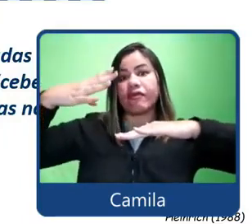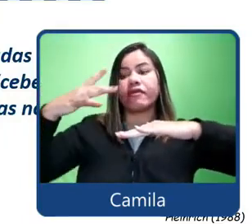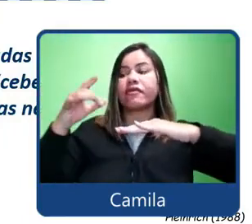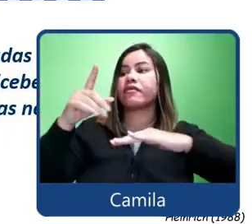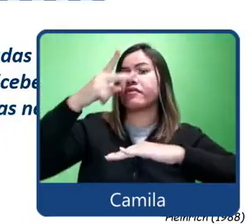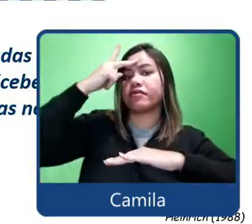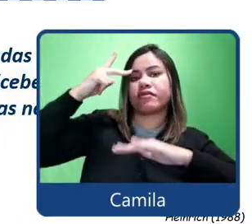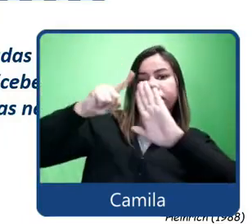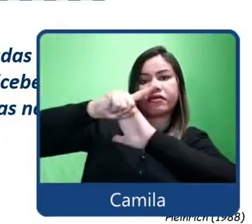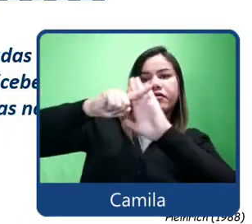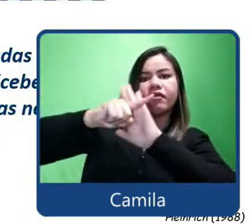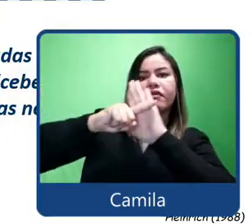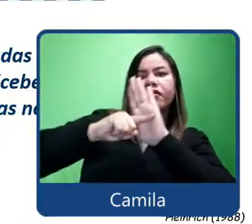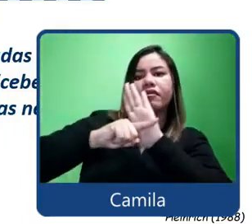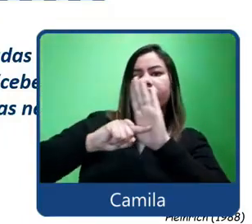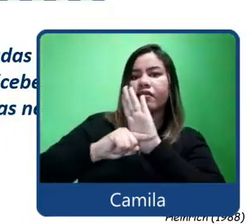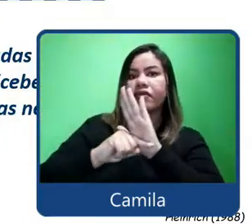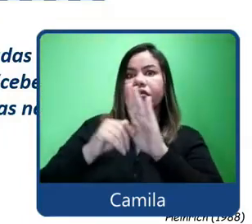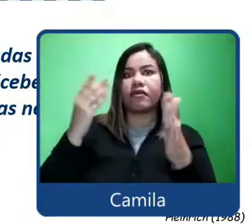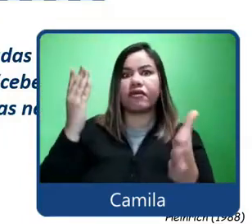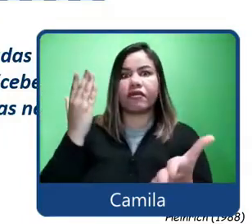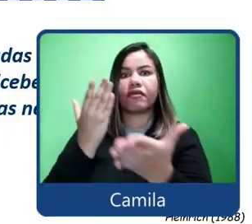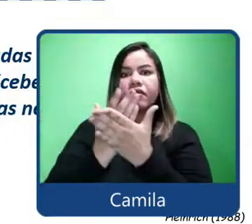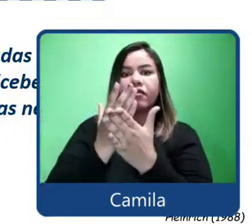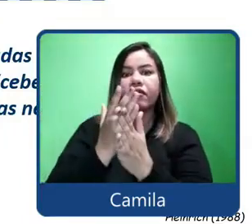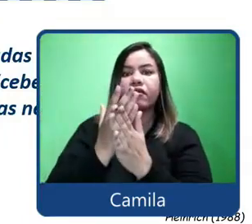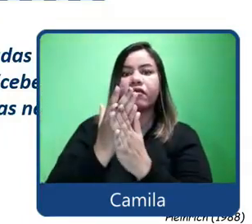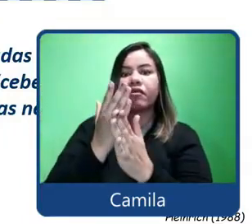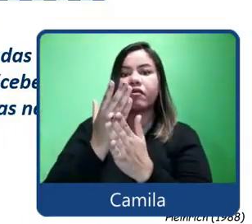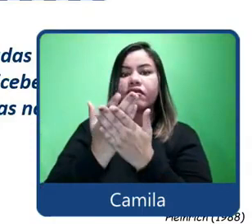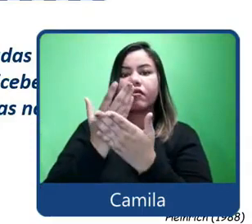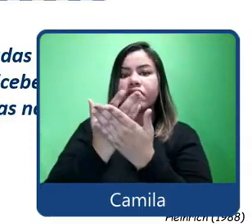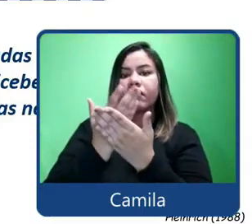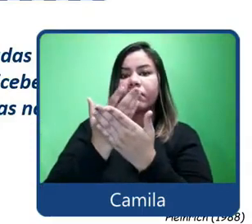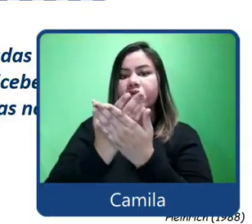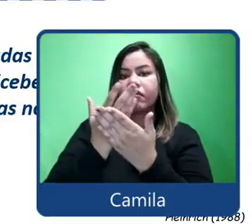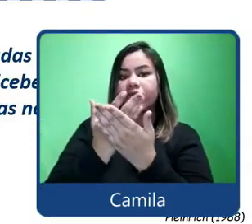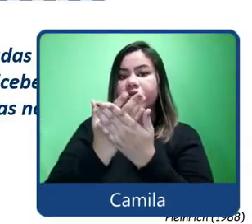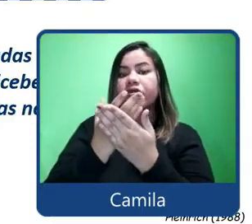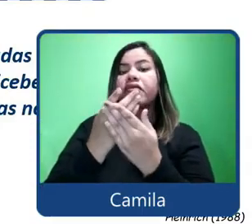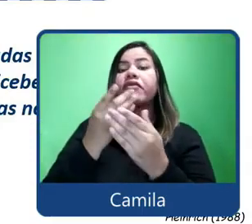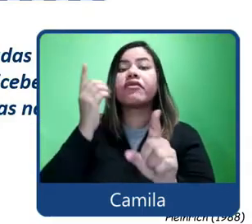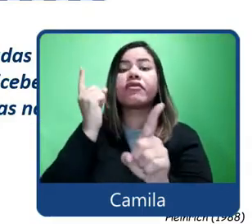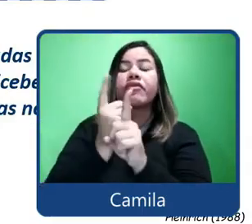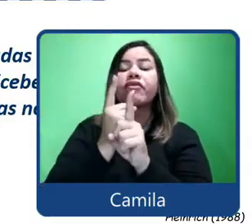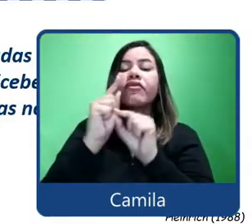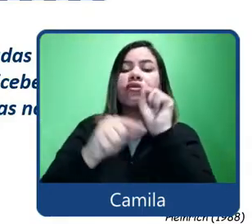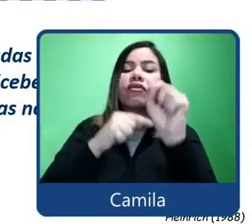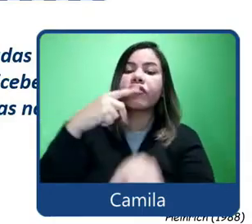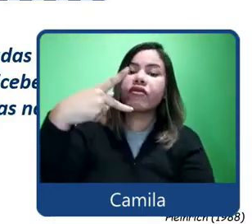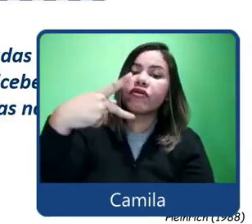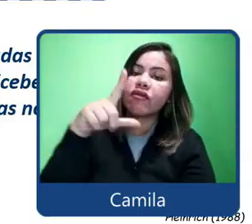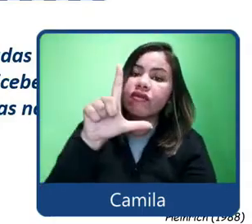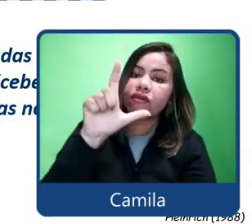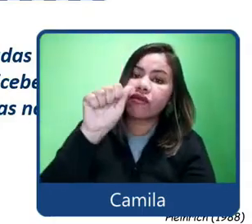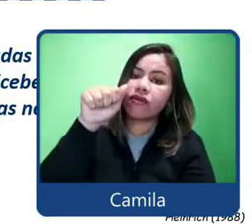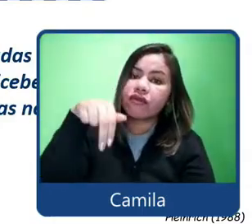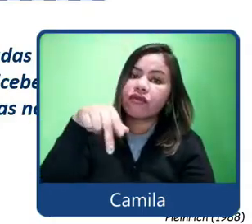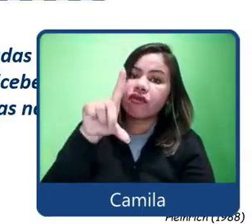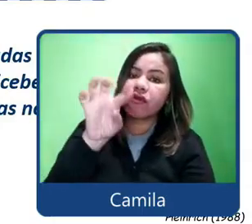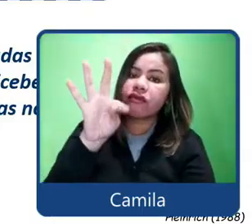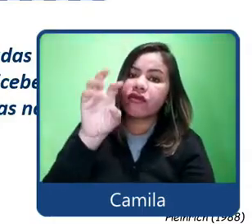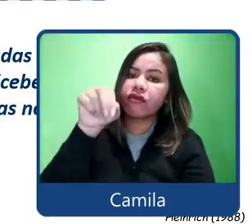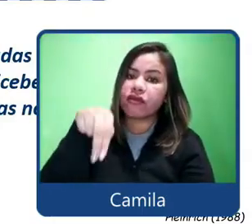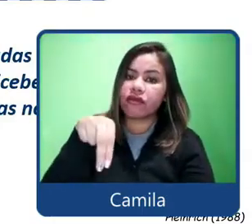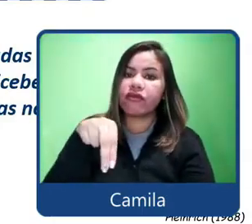abundância de uma espécie de plâncton chamado Neogloboquadrina paquiderma sinistral, ou seja,